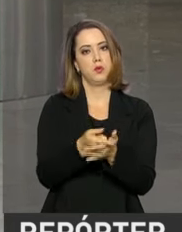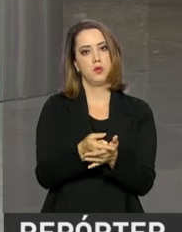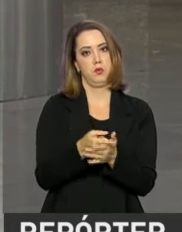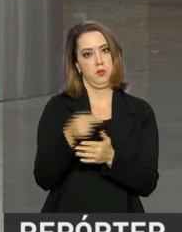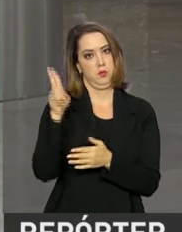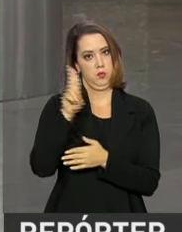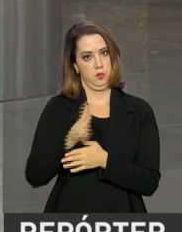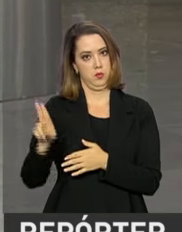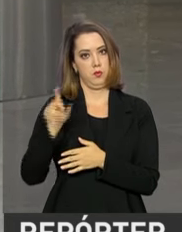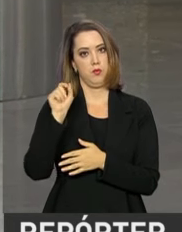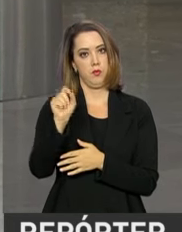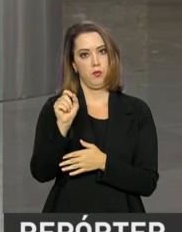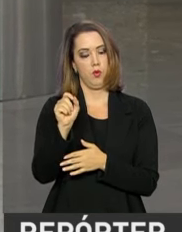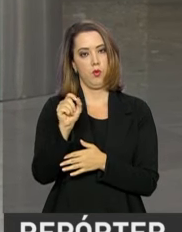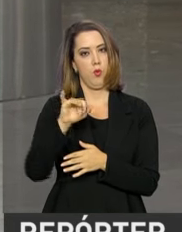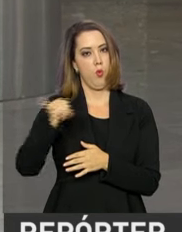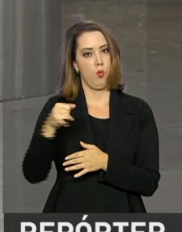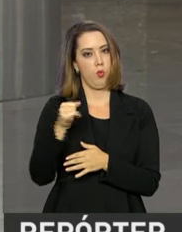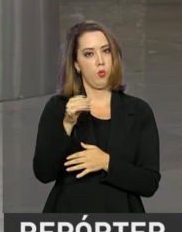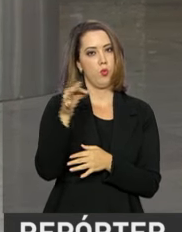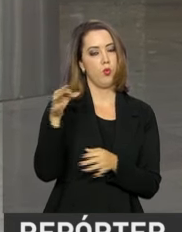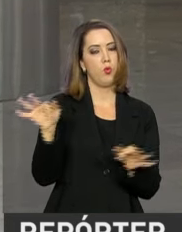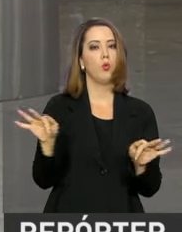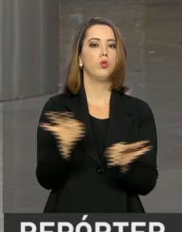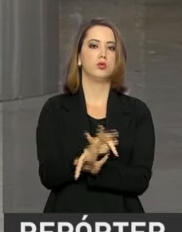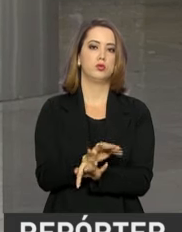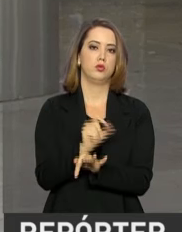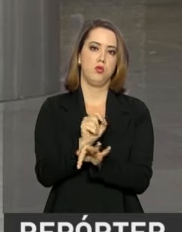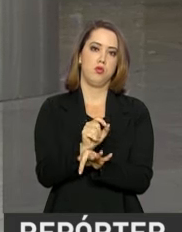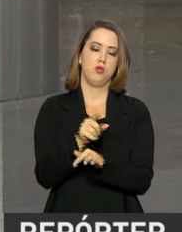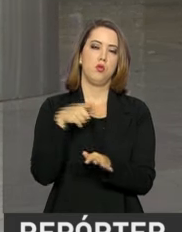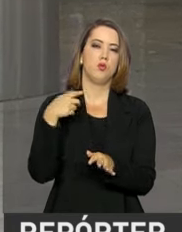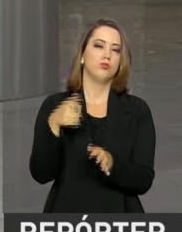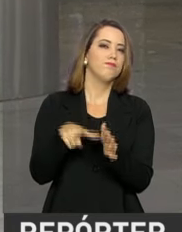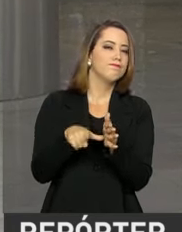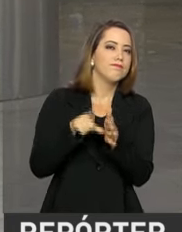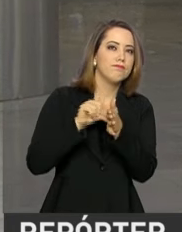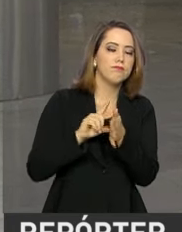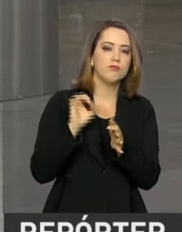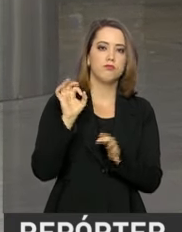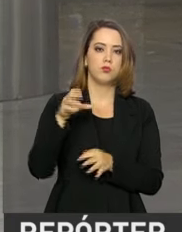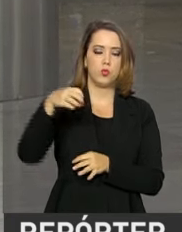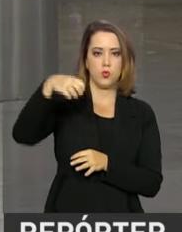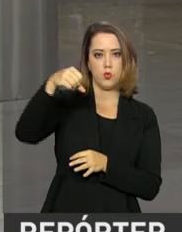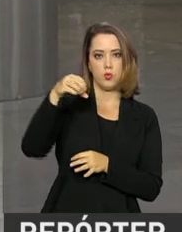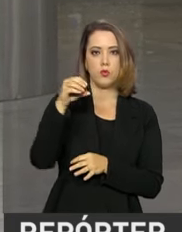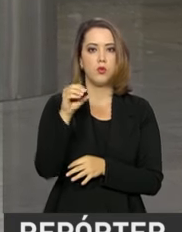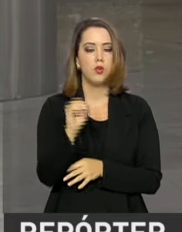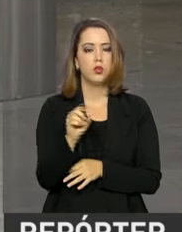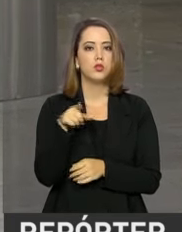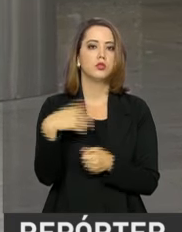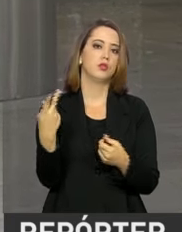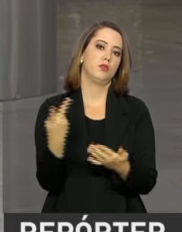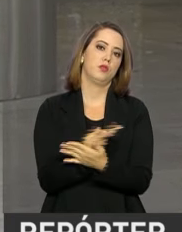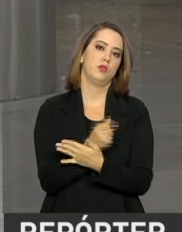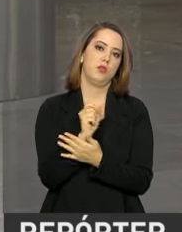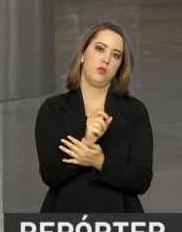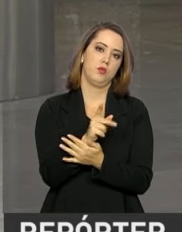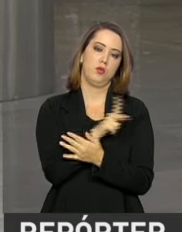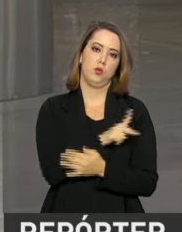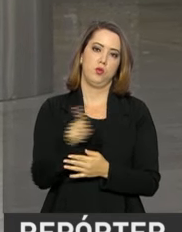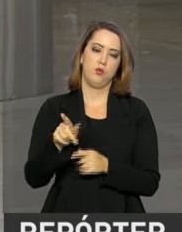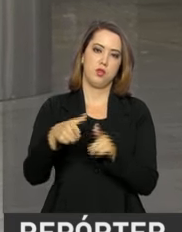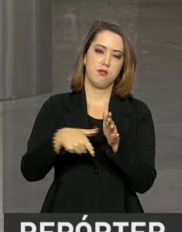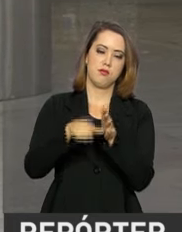de juros simples, o que não ocorria desde o final da década de 90, quando o então presidente do Brasil,